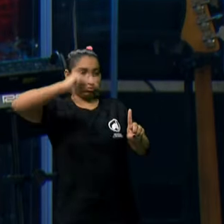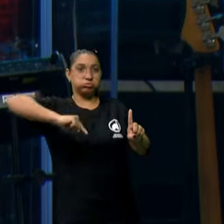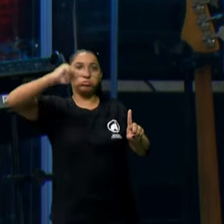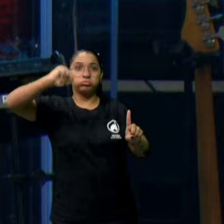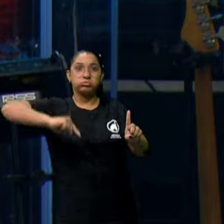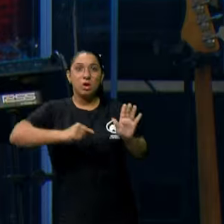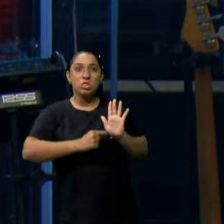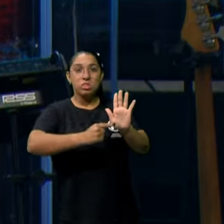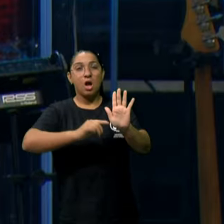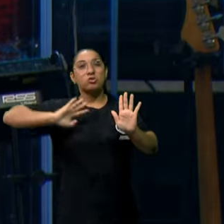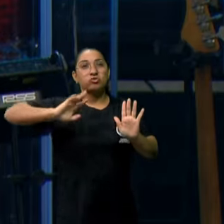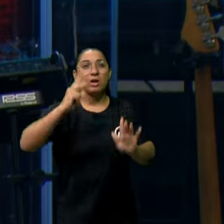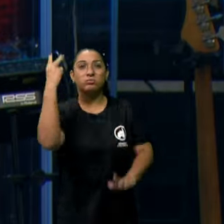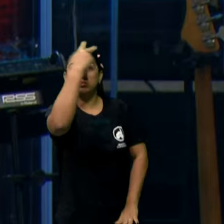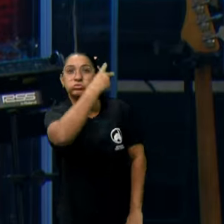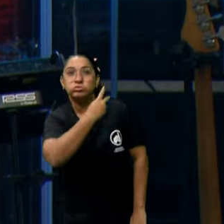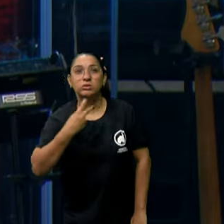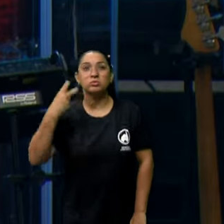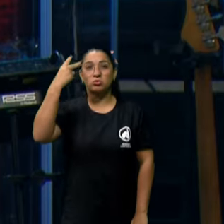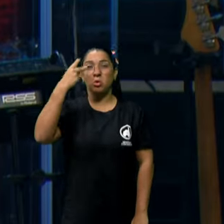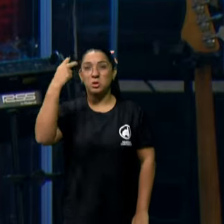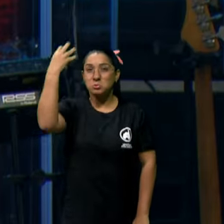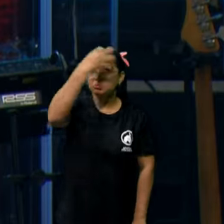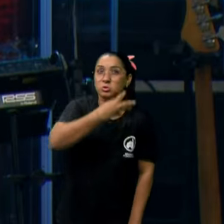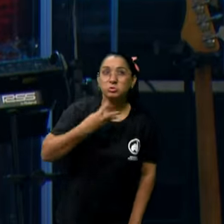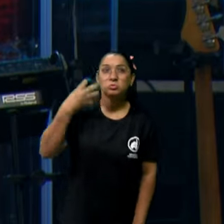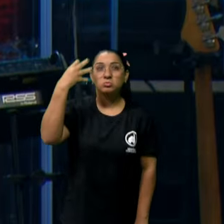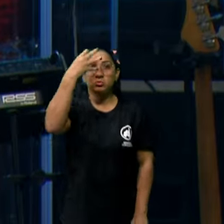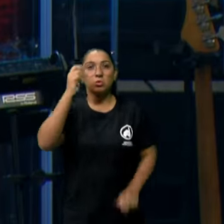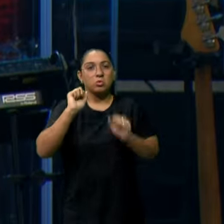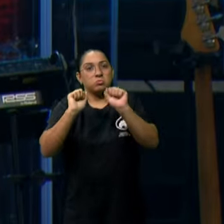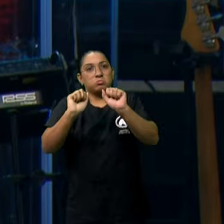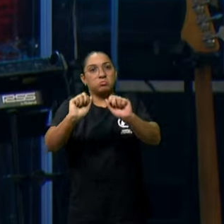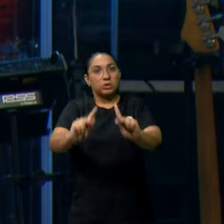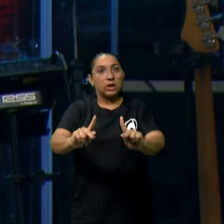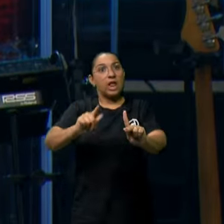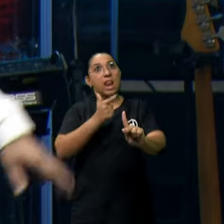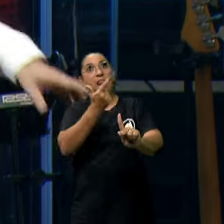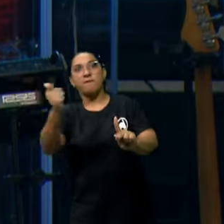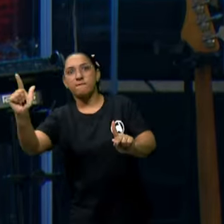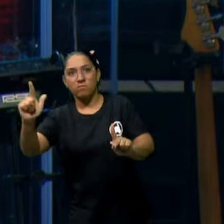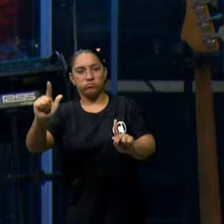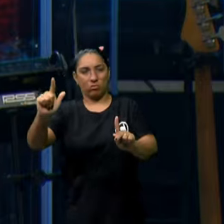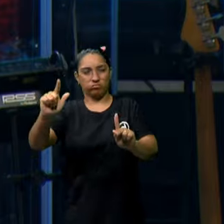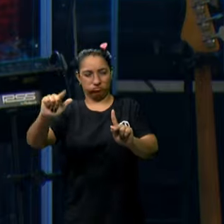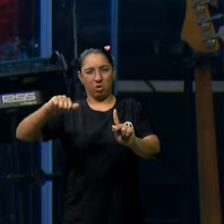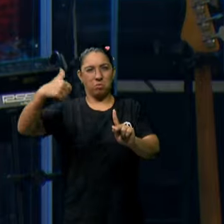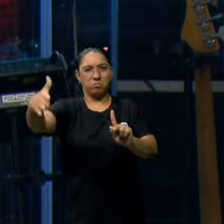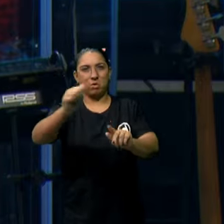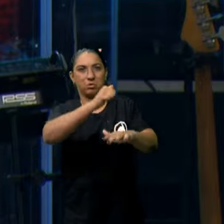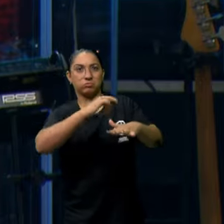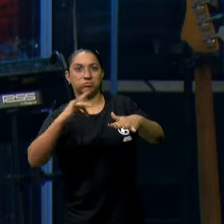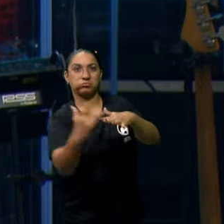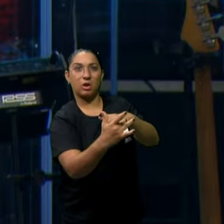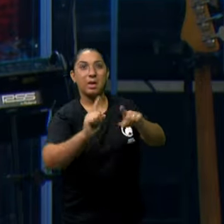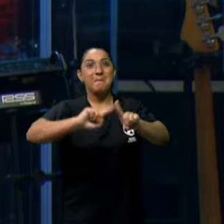duas horas 30 duas horas 40 se somos